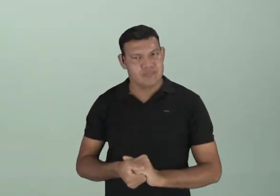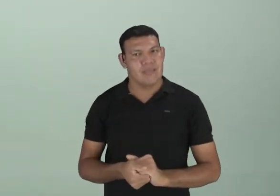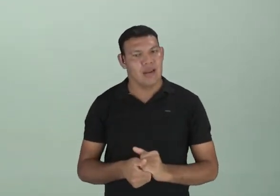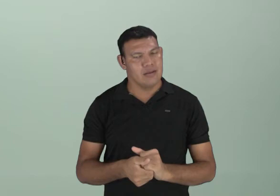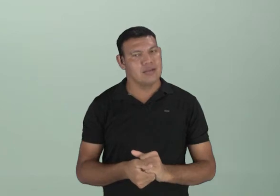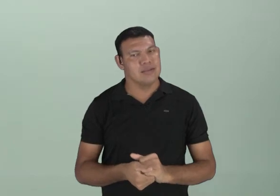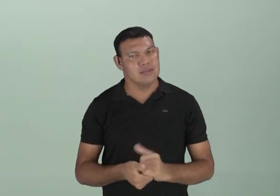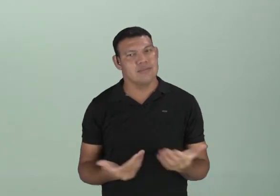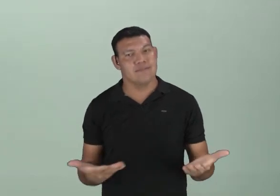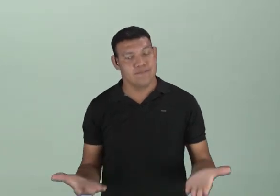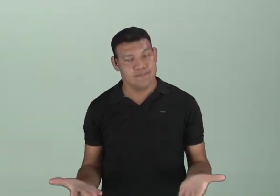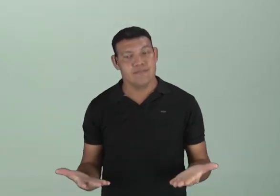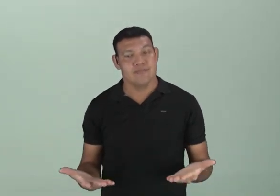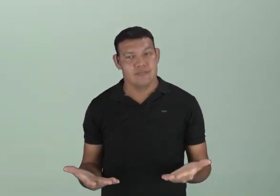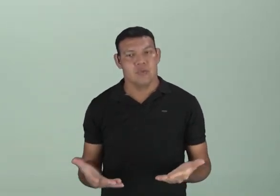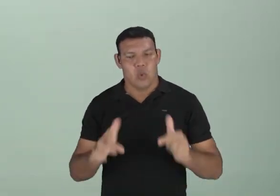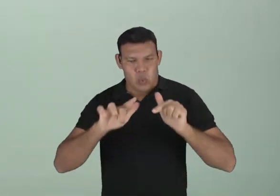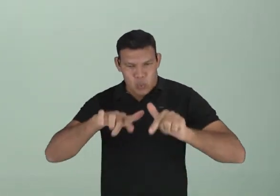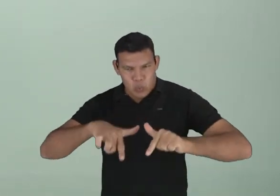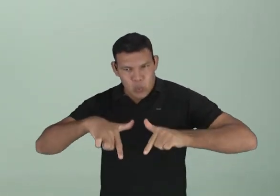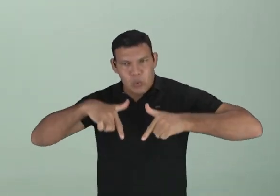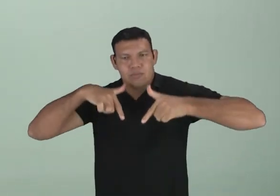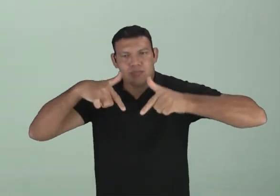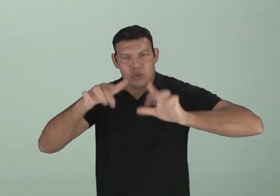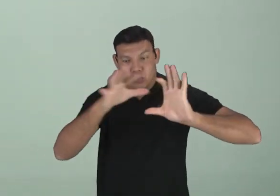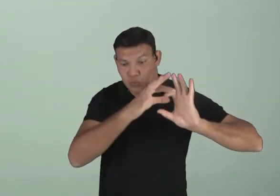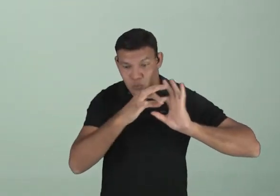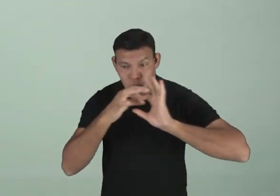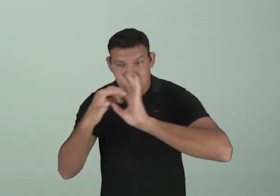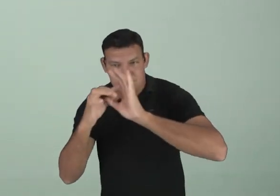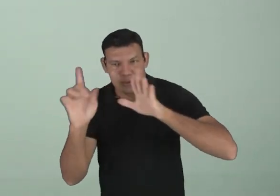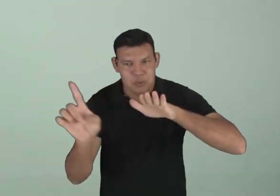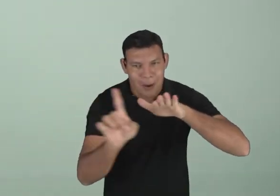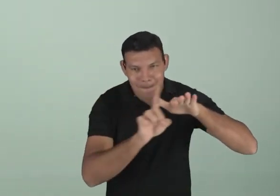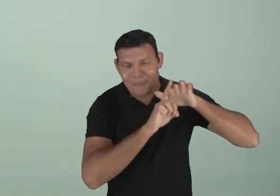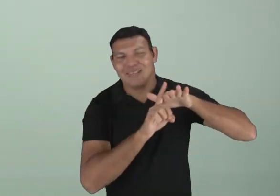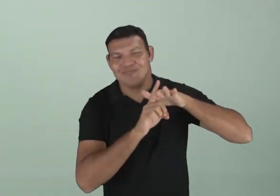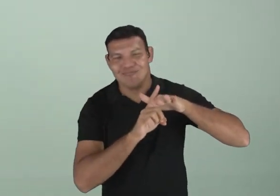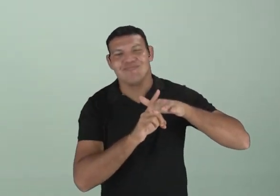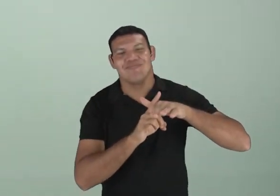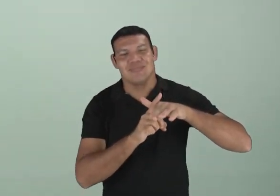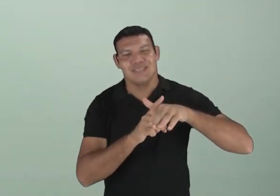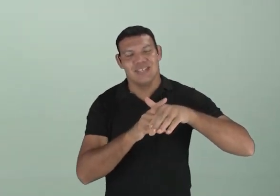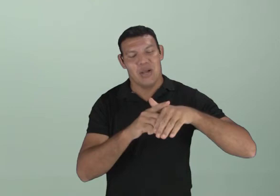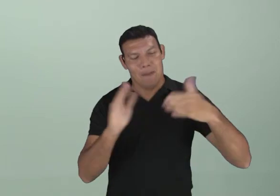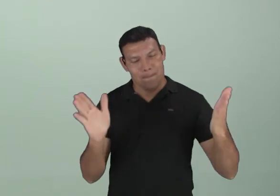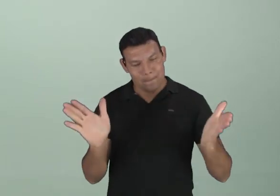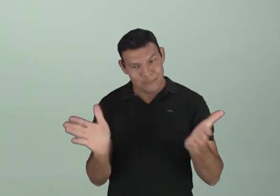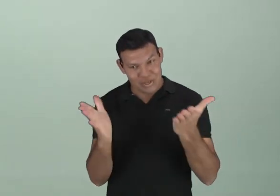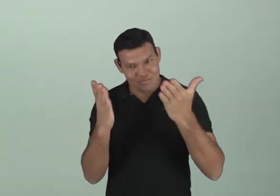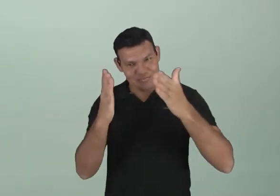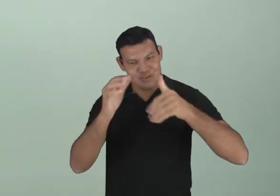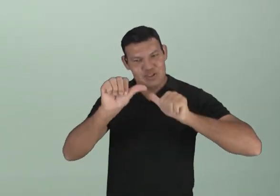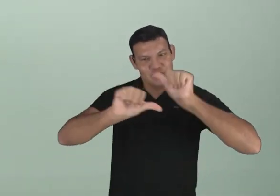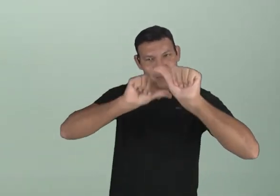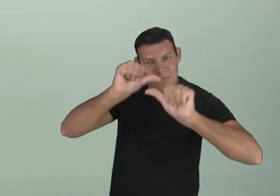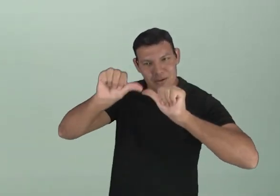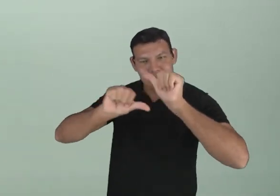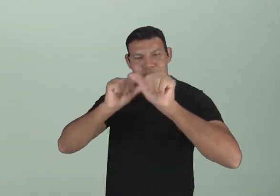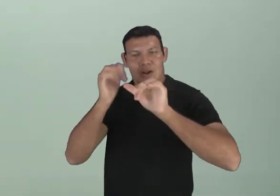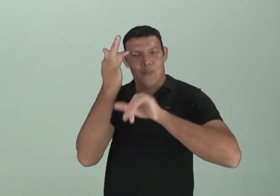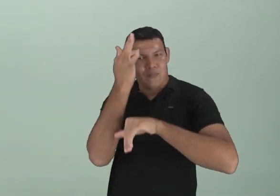como o próprio nome já diz, no contexto em que estavam inseridos e promoveram mudanças consideráveis, como foi